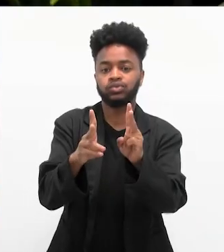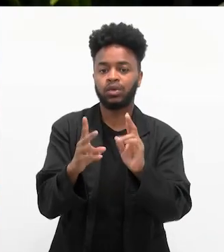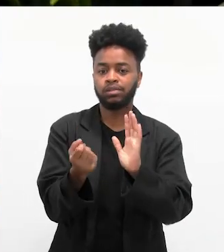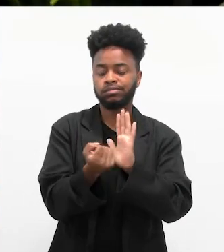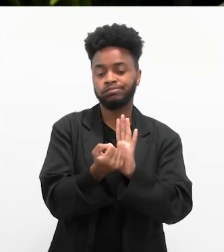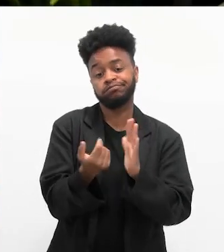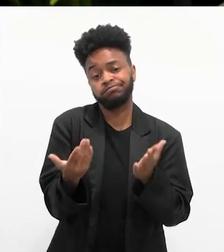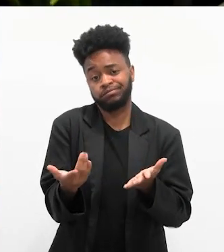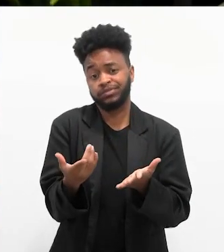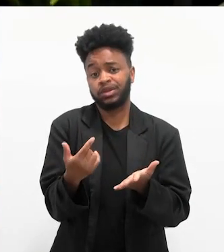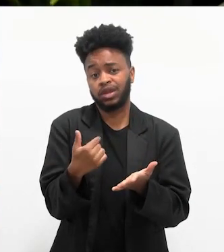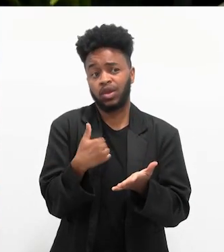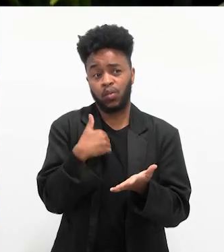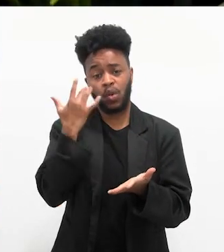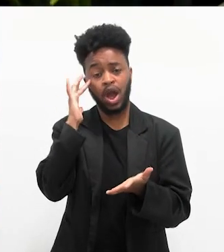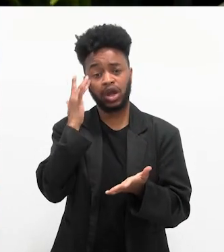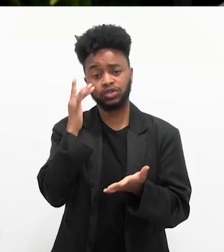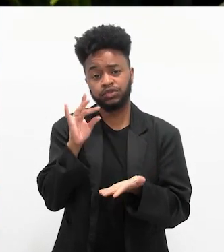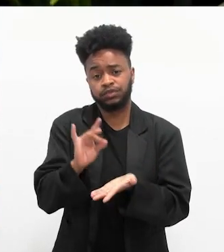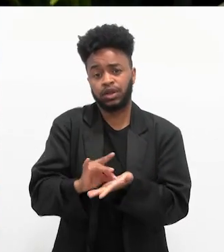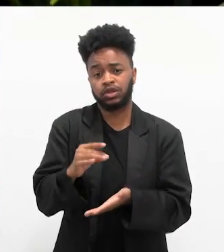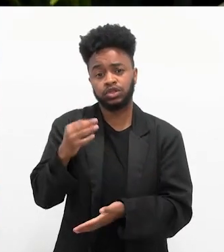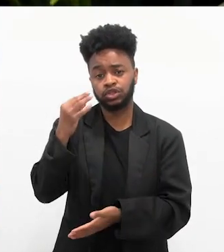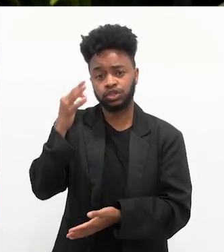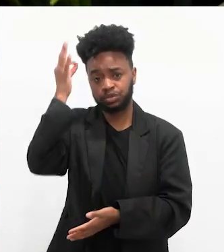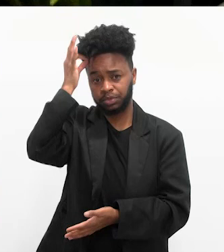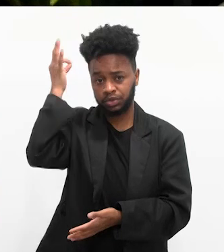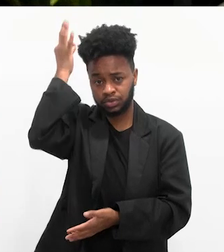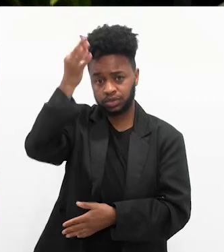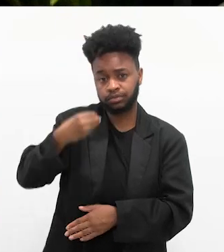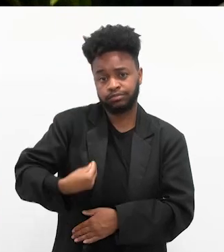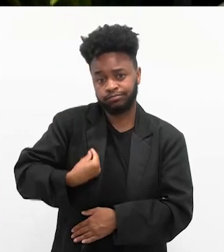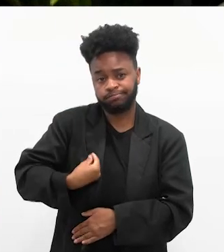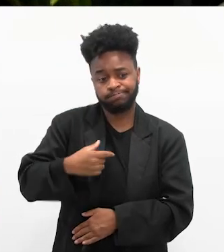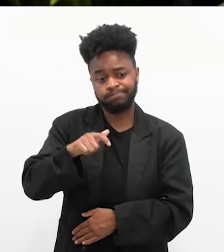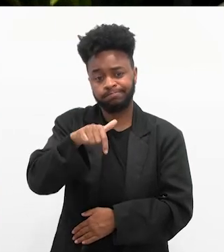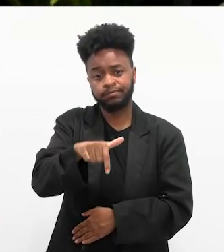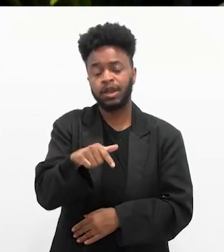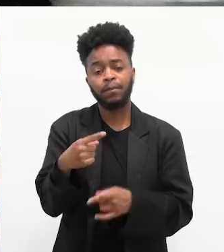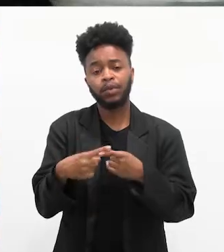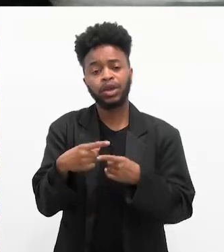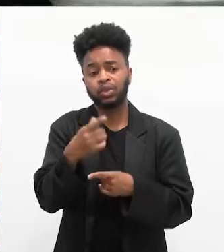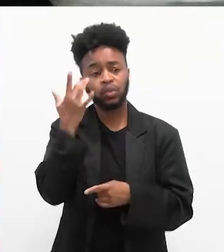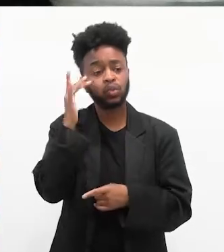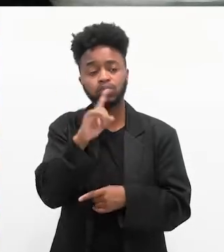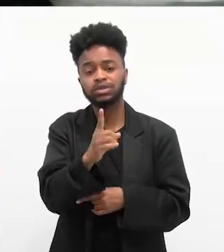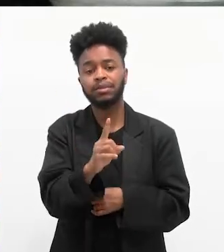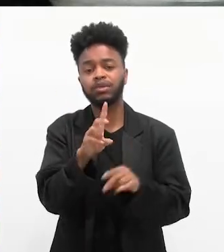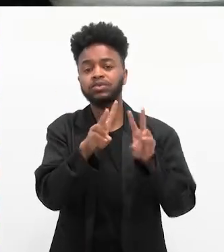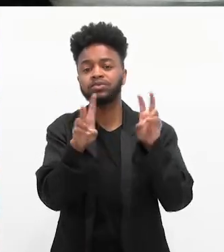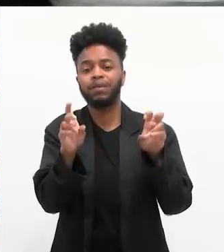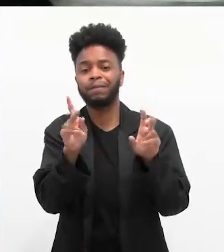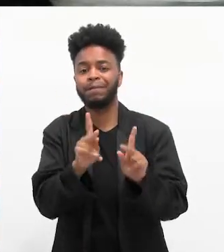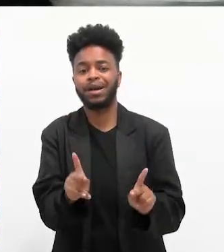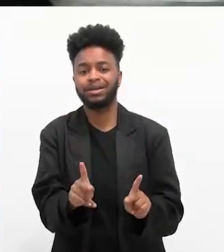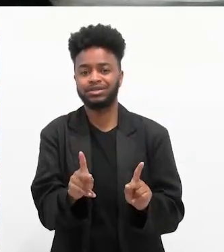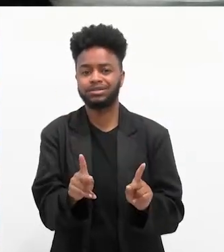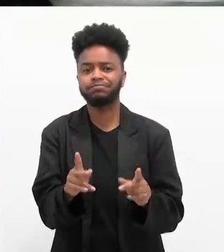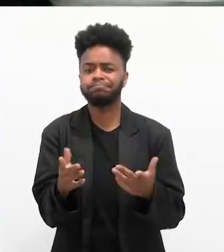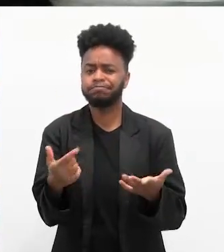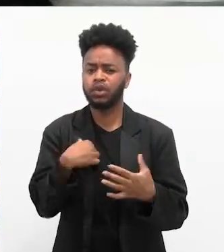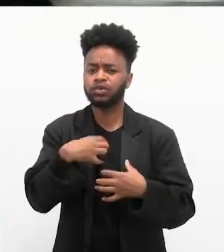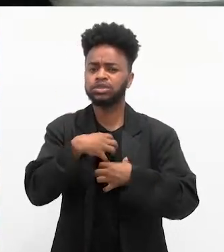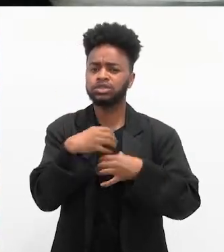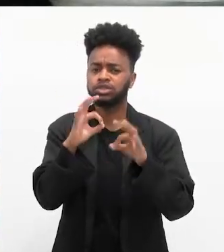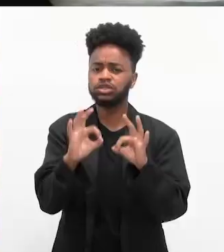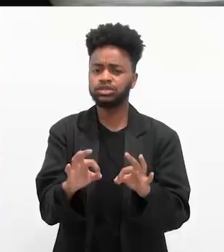esse legado. E, sinceramente, eu acho que o Espírito Santo estava ali naquele momento, porque era uma coisa que ele não sabia. Então, quando ele falou